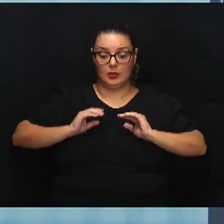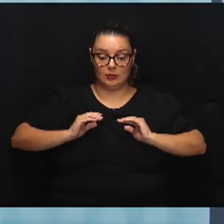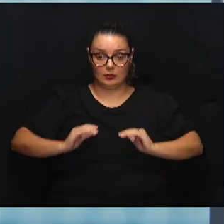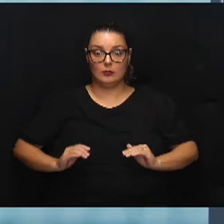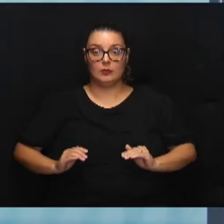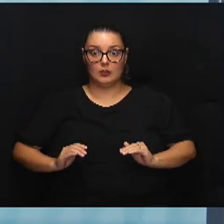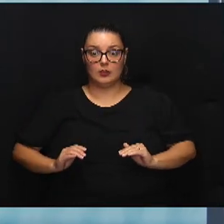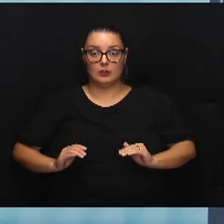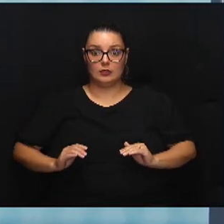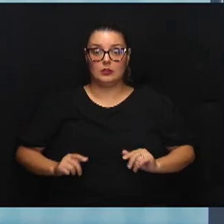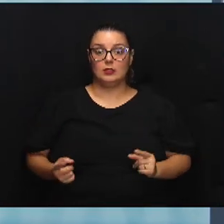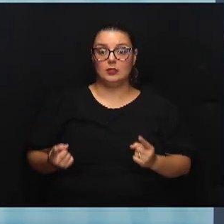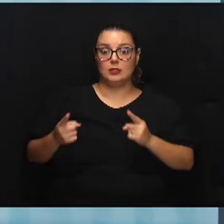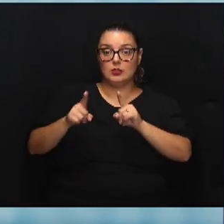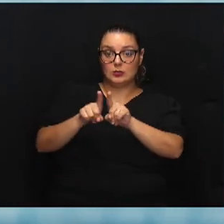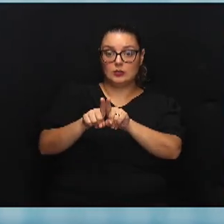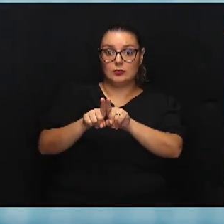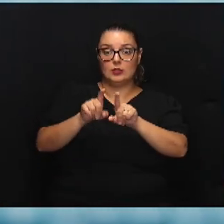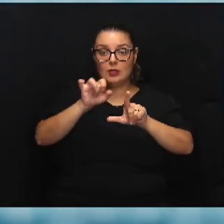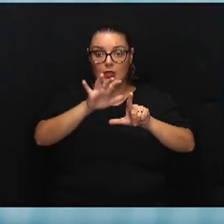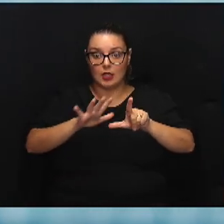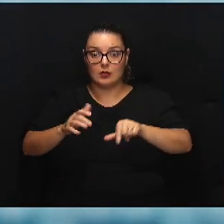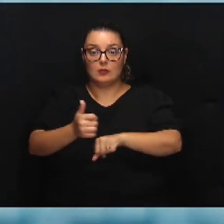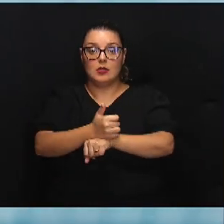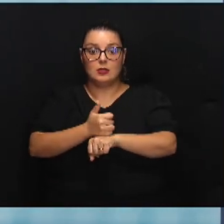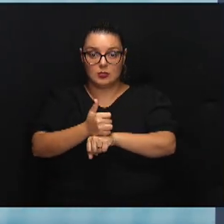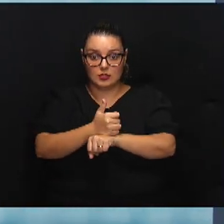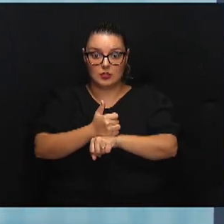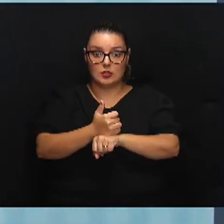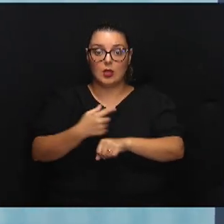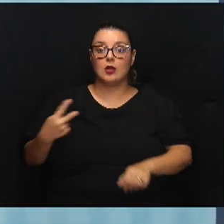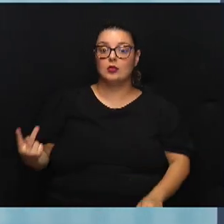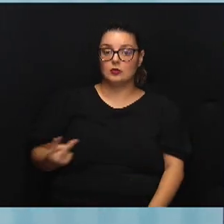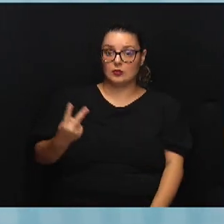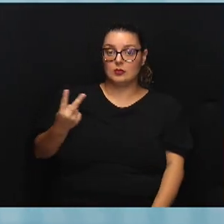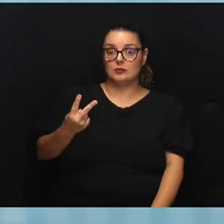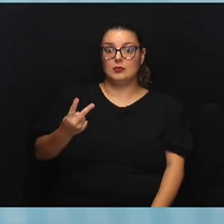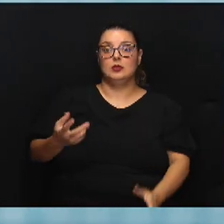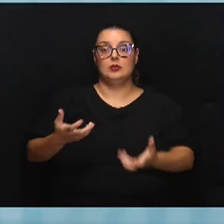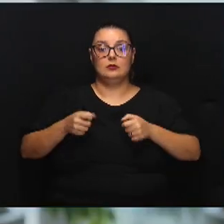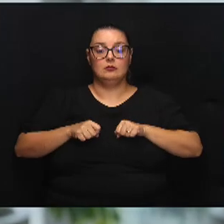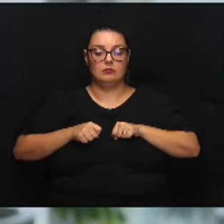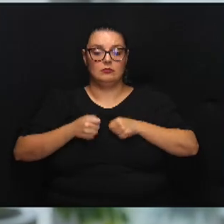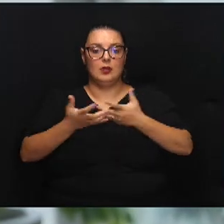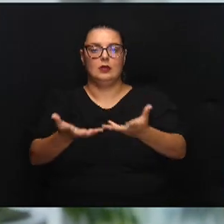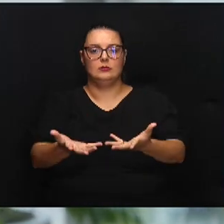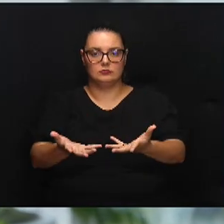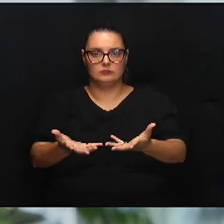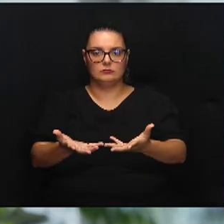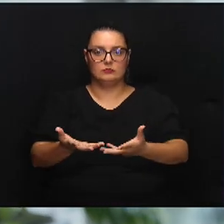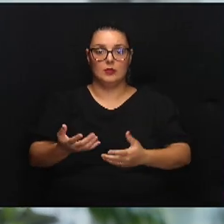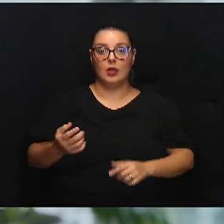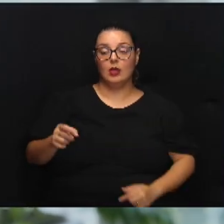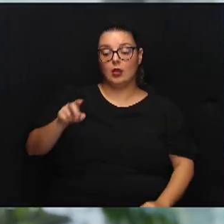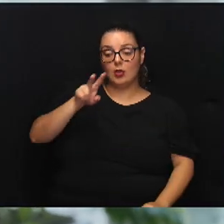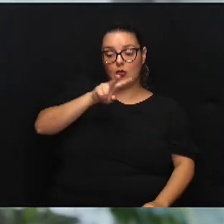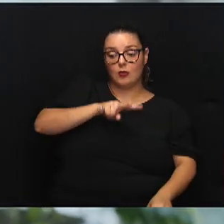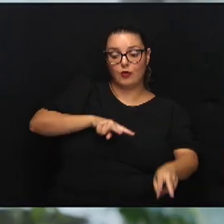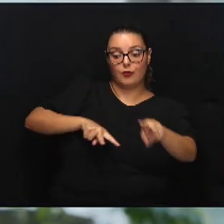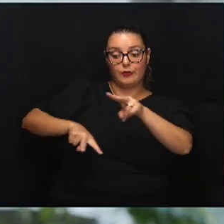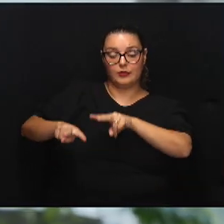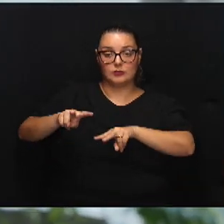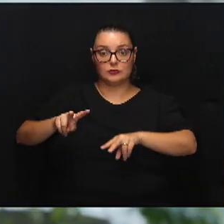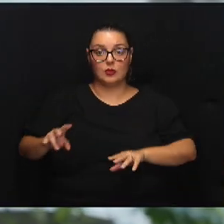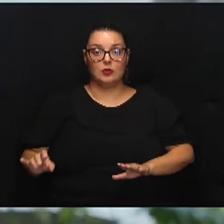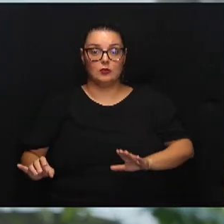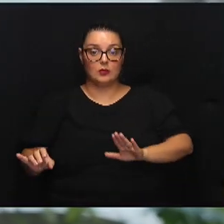comportamental que alinha a imagem de uma profissional aos valores que ela quer transmitir. A aparência e a imagem pessoal,